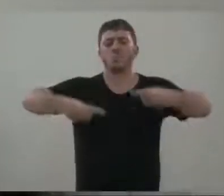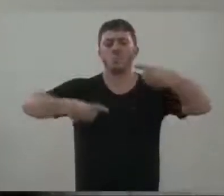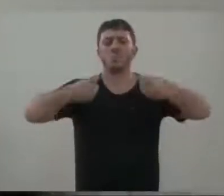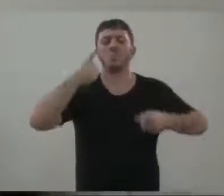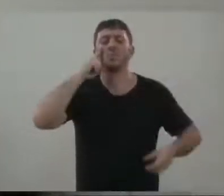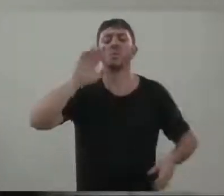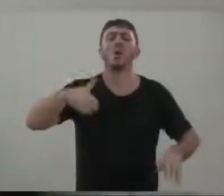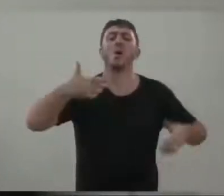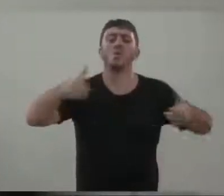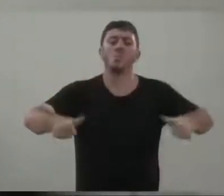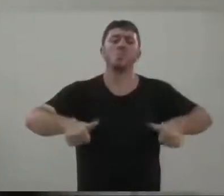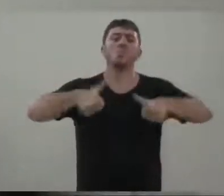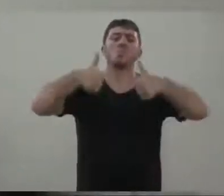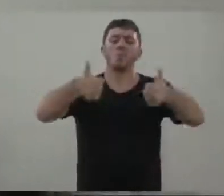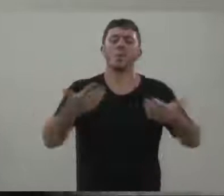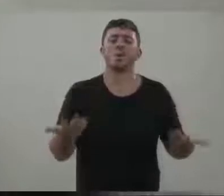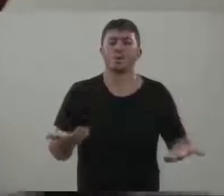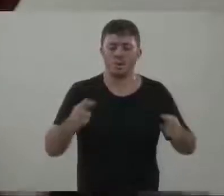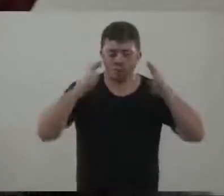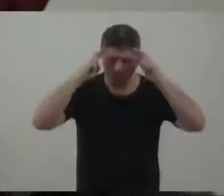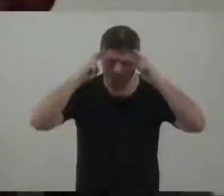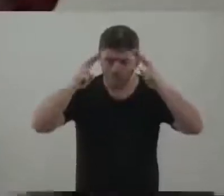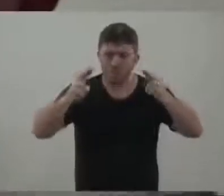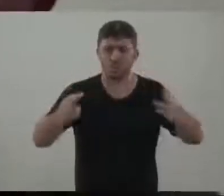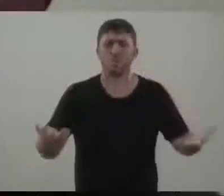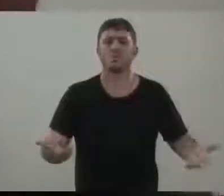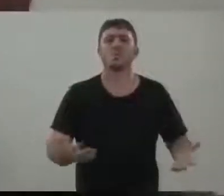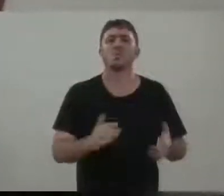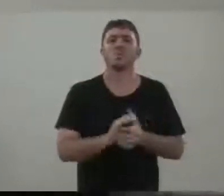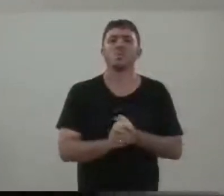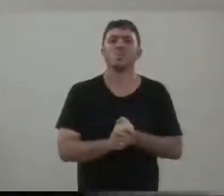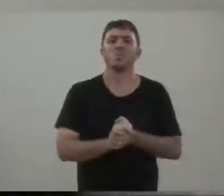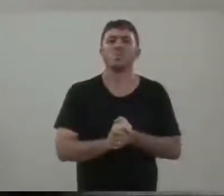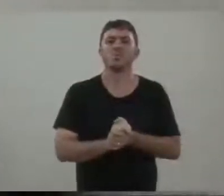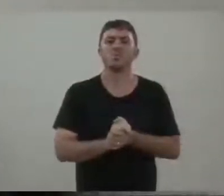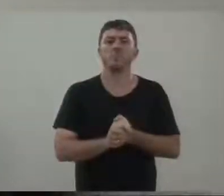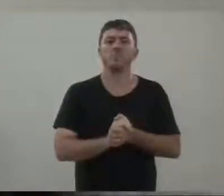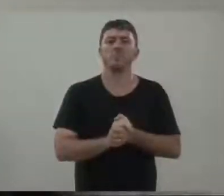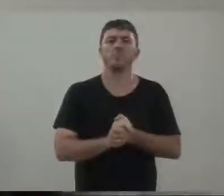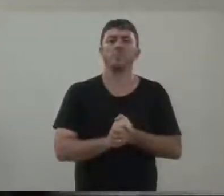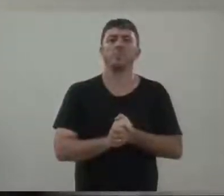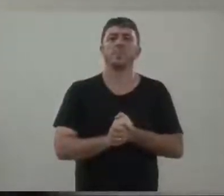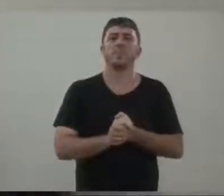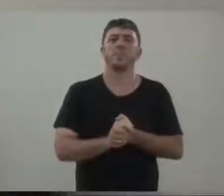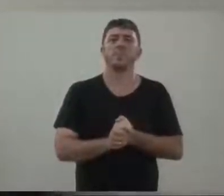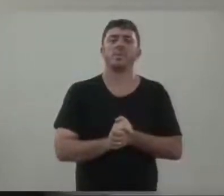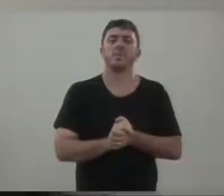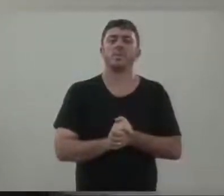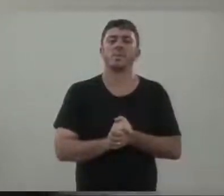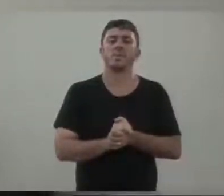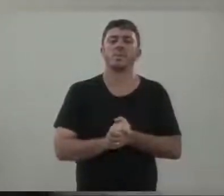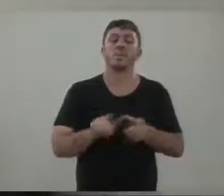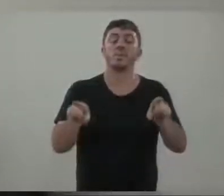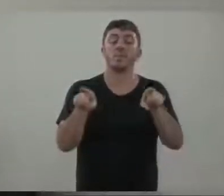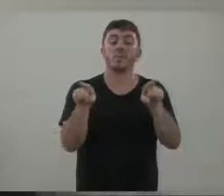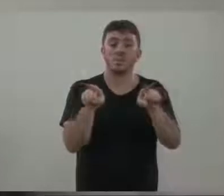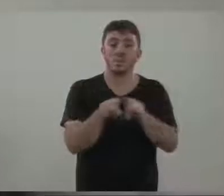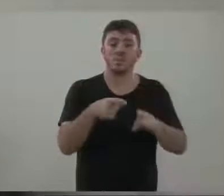tenha uma maioria a respeito disso. Eu quero também falar, mas aí eu vou deixar para um outro momento, sobre a Vinhedo,